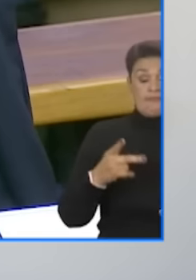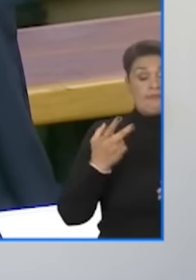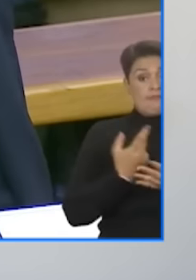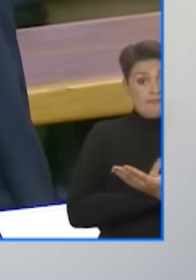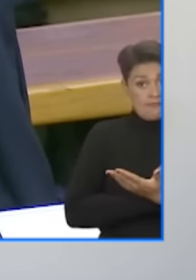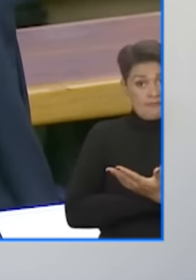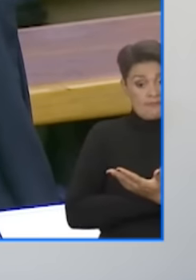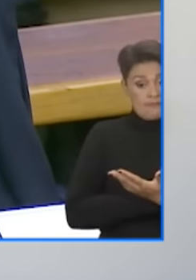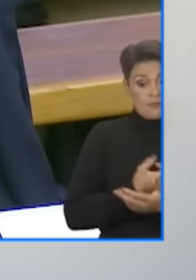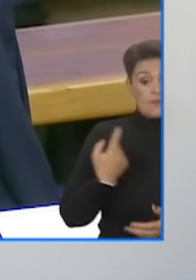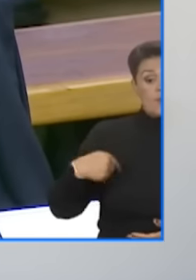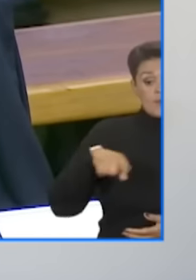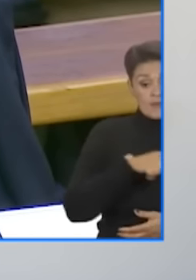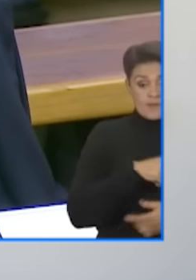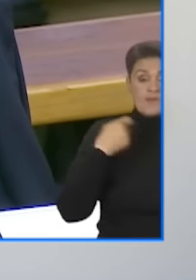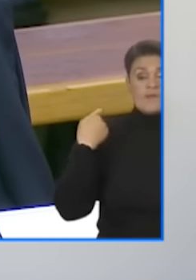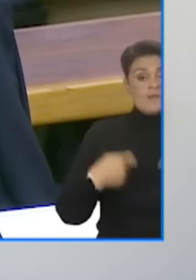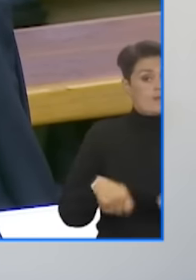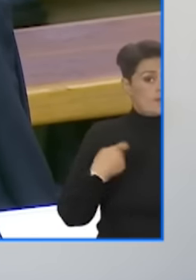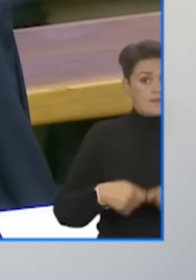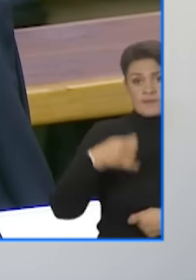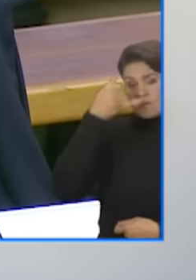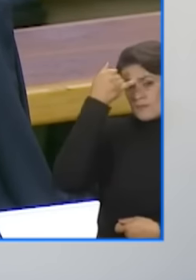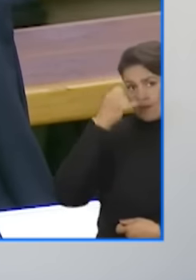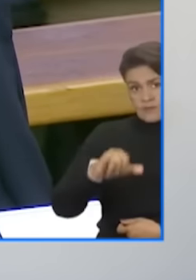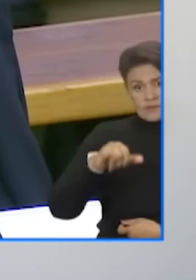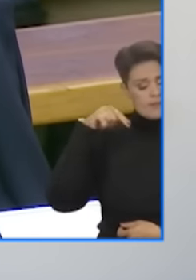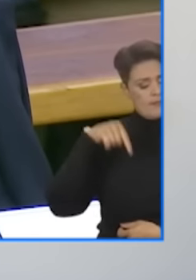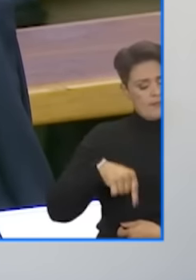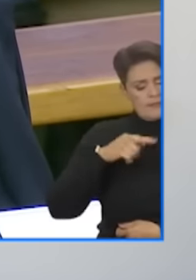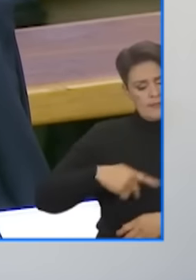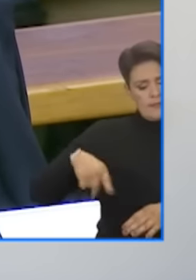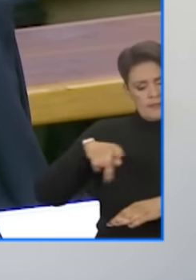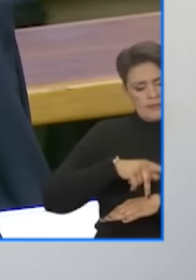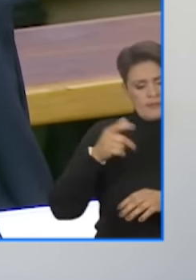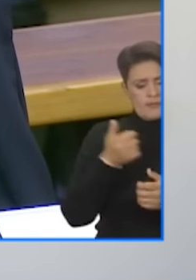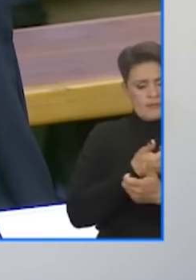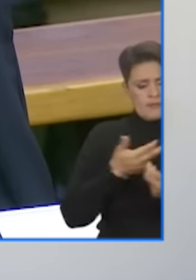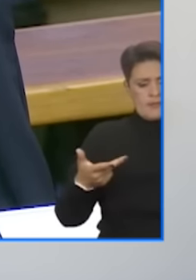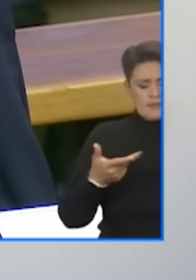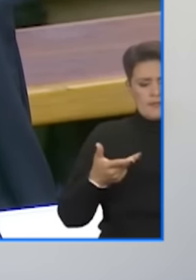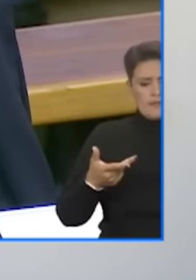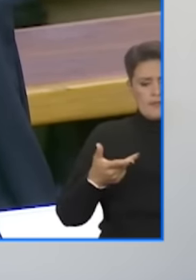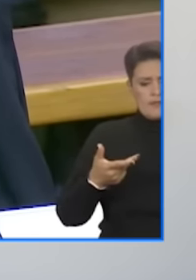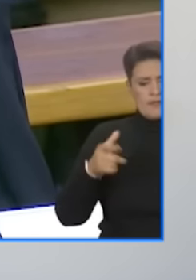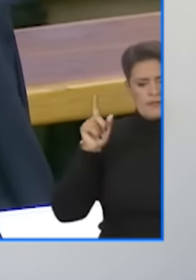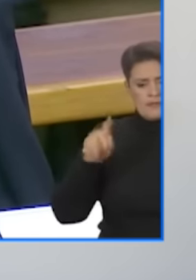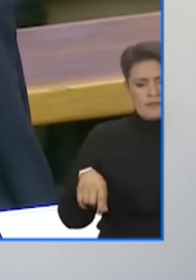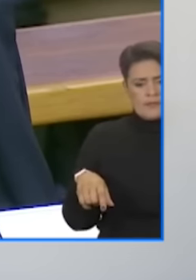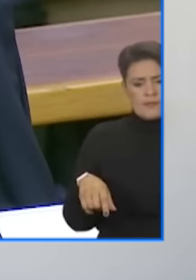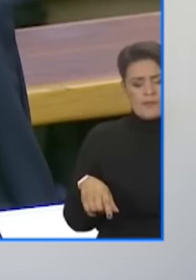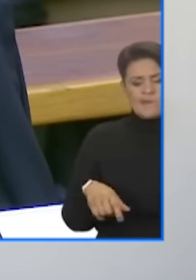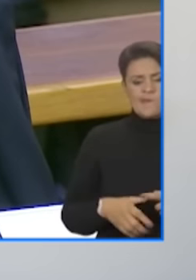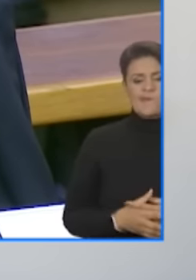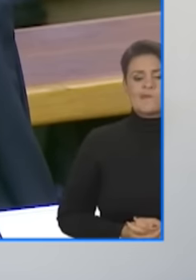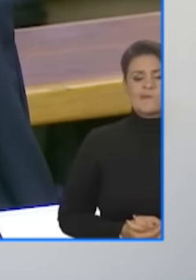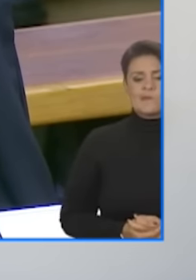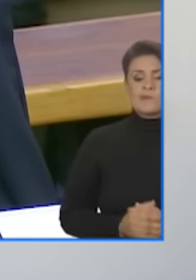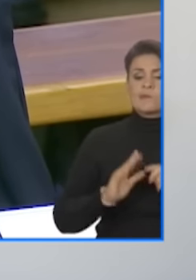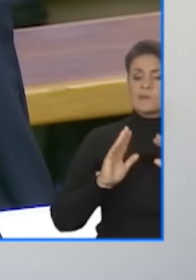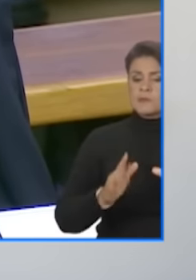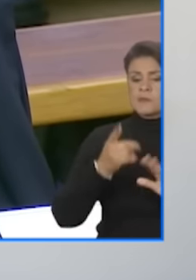um pedido de impeachment do ministro junto ao Senado Federal. É o Senado quem decide e quem pauta isso é o presidente